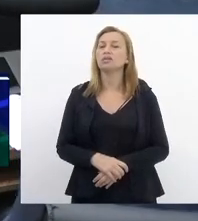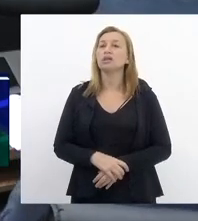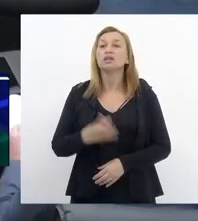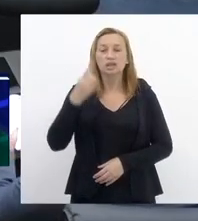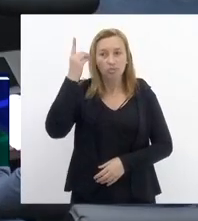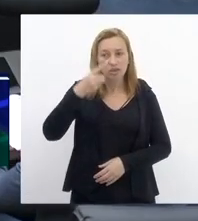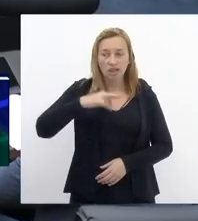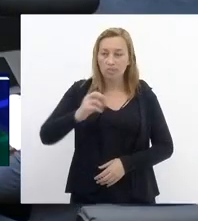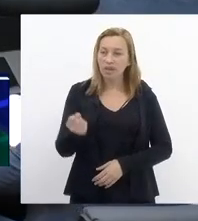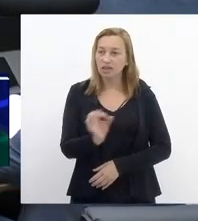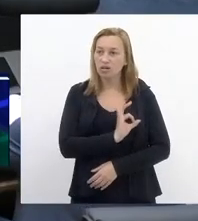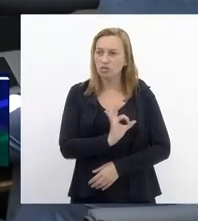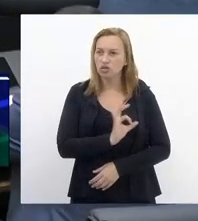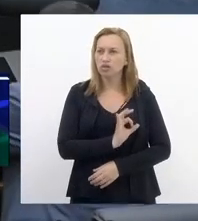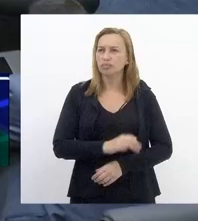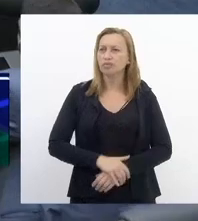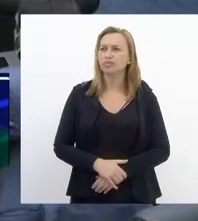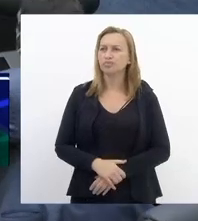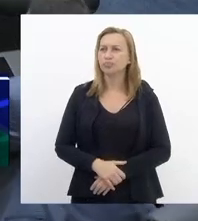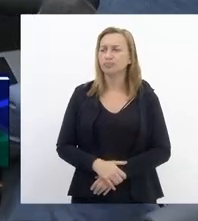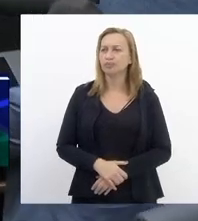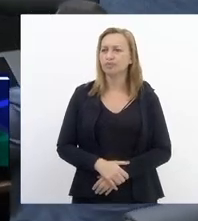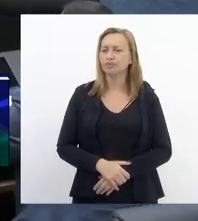Marta Rocha, por favor.